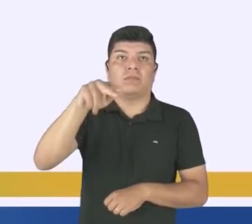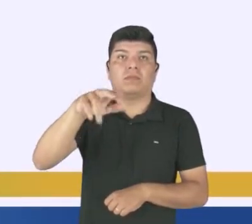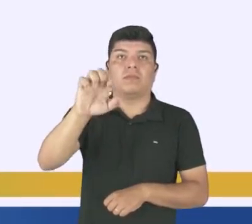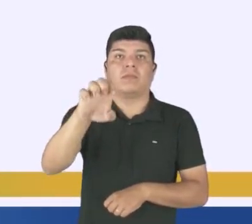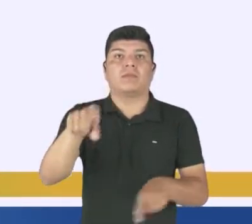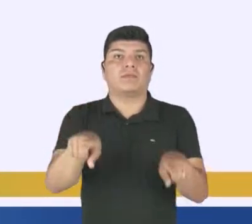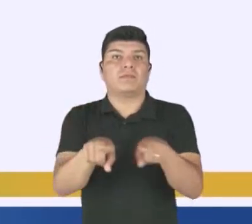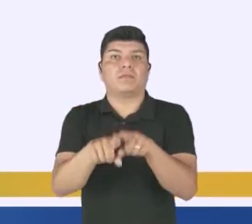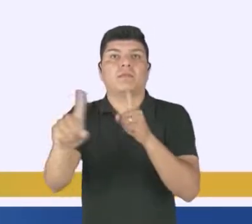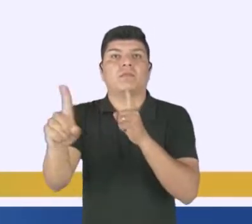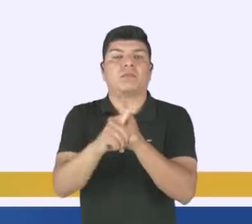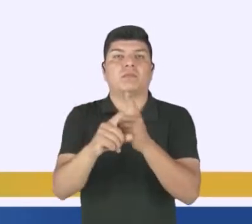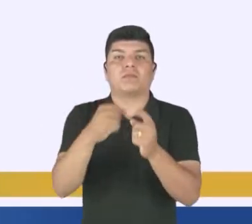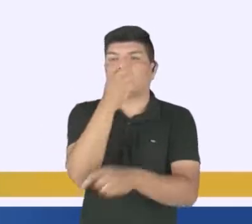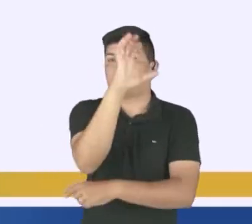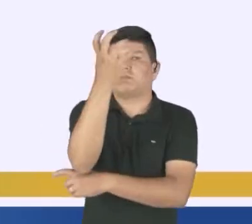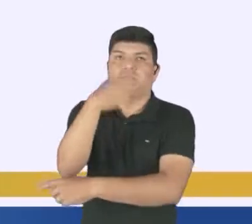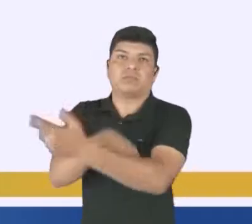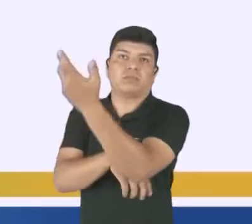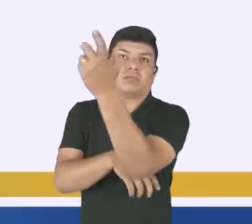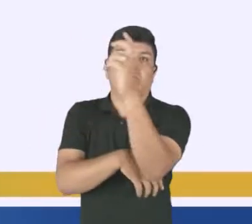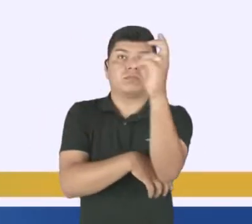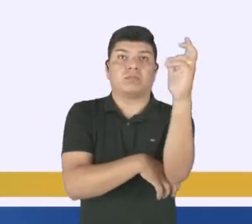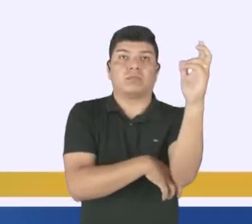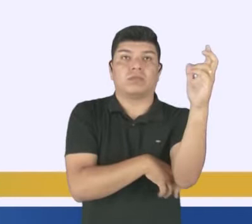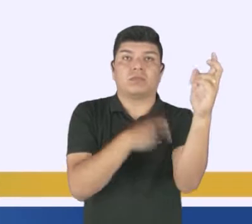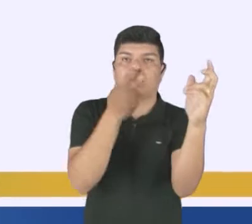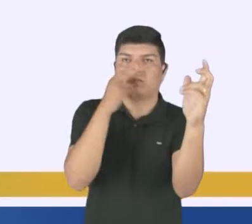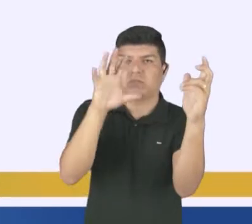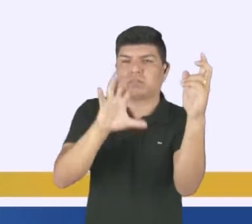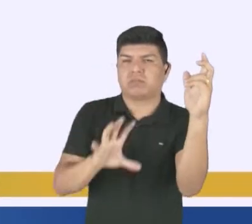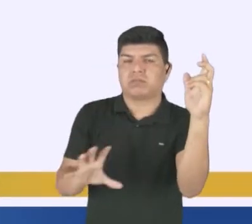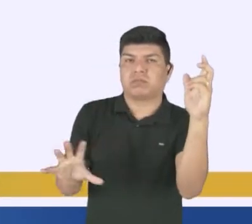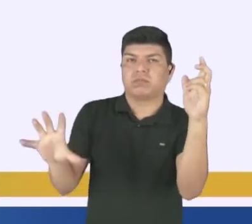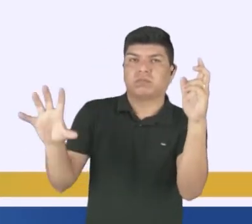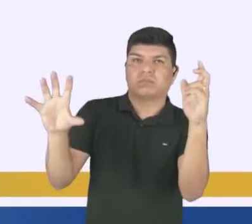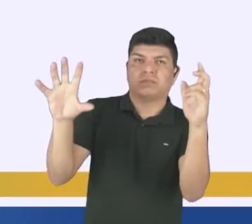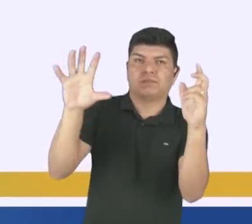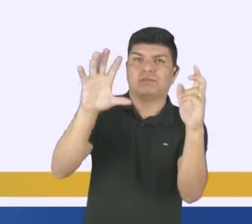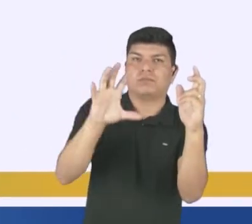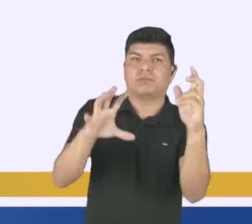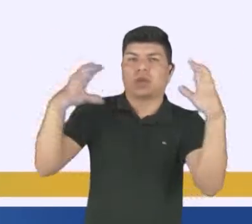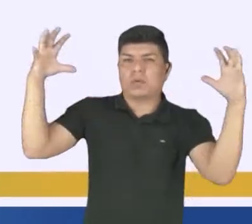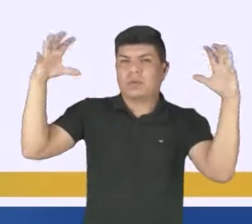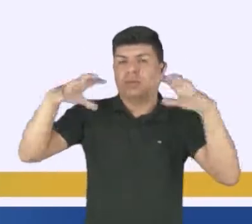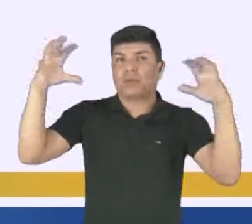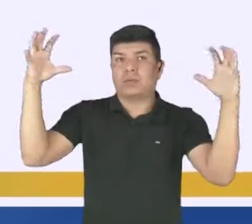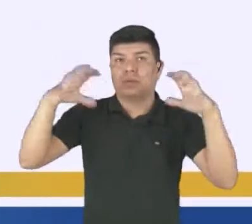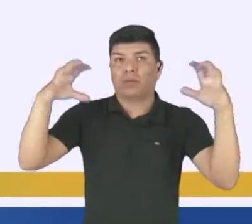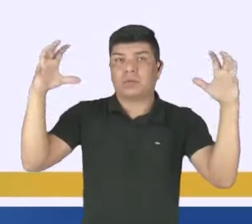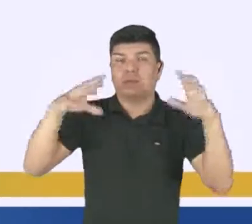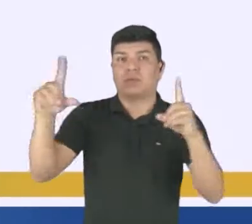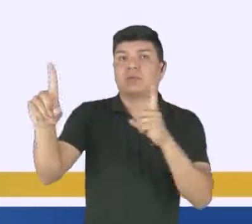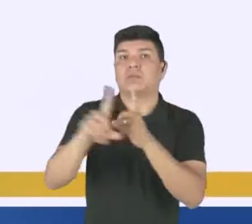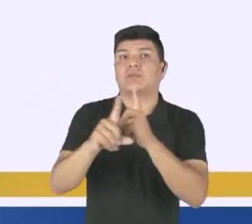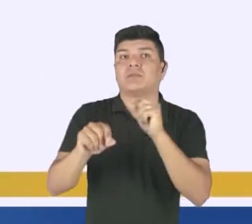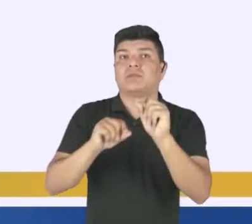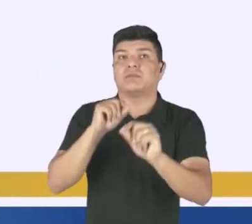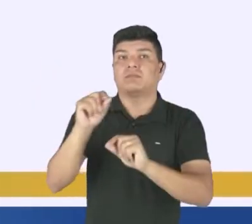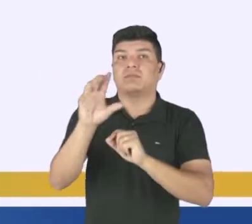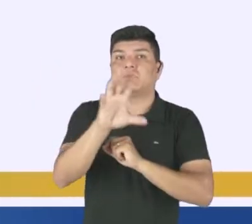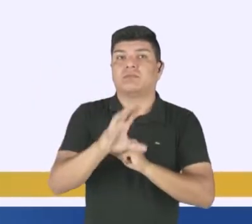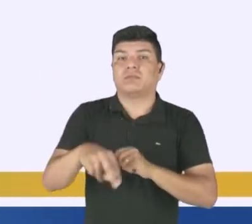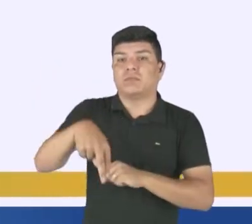aí o encontro da floresta amazônica com o clima equatorial, a região chuvosa, o encontro com a